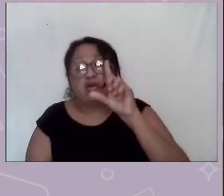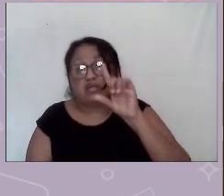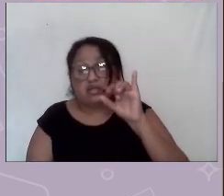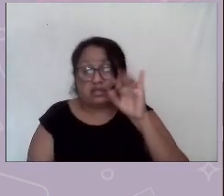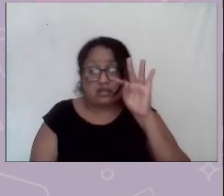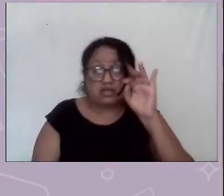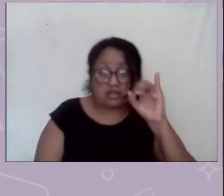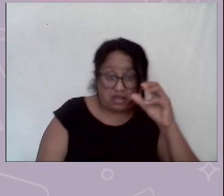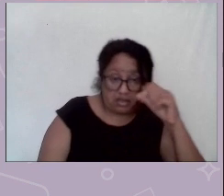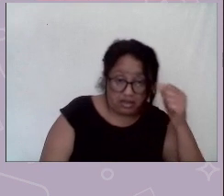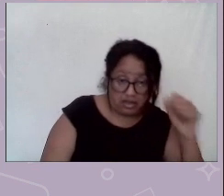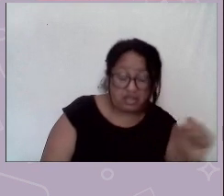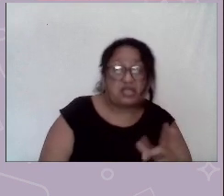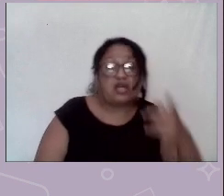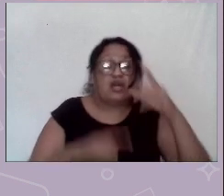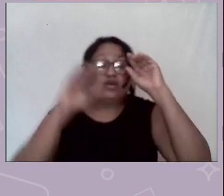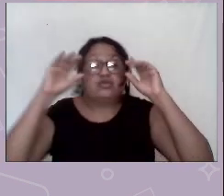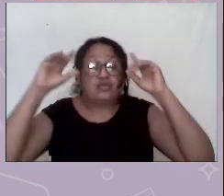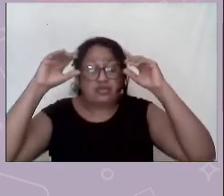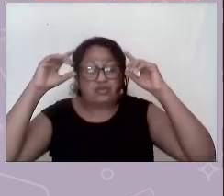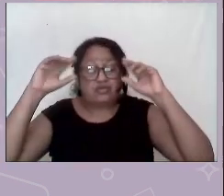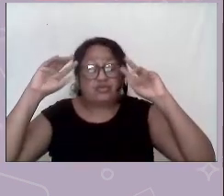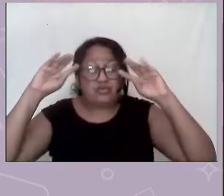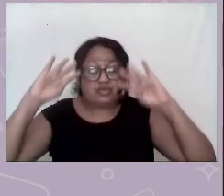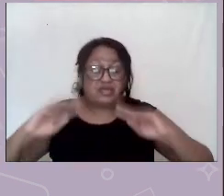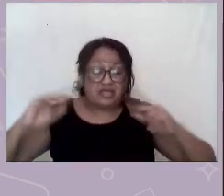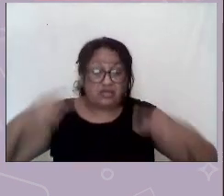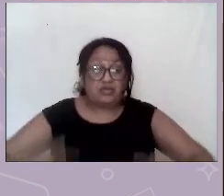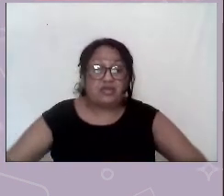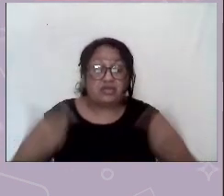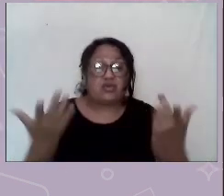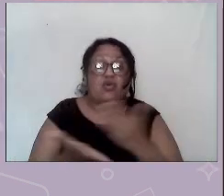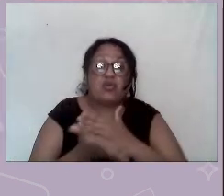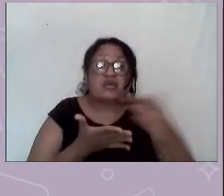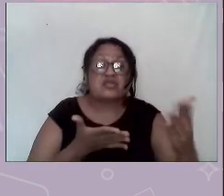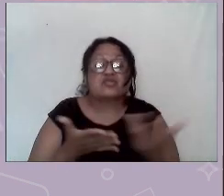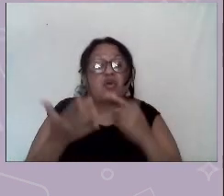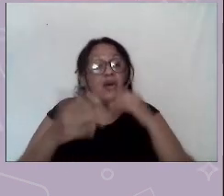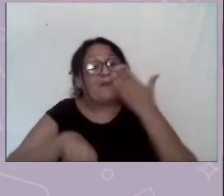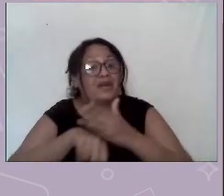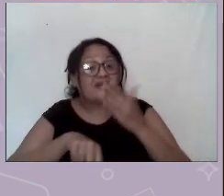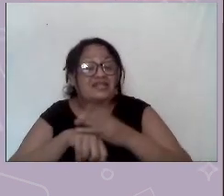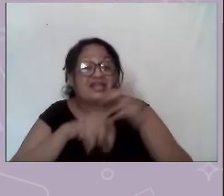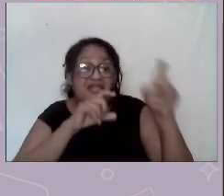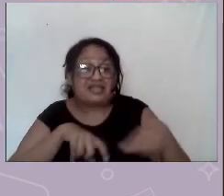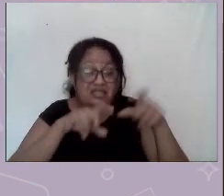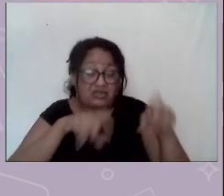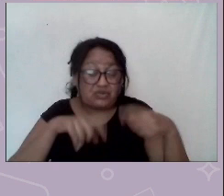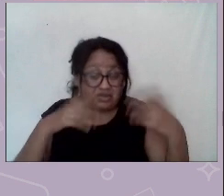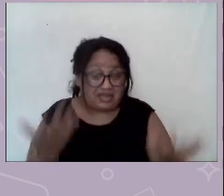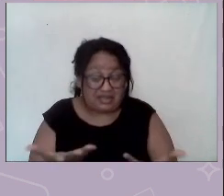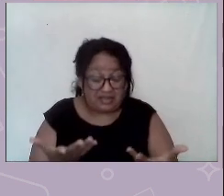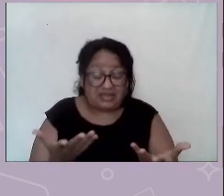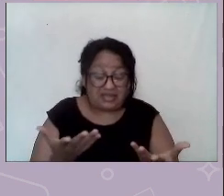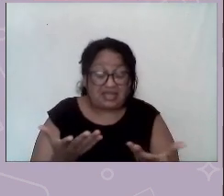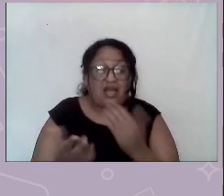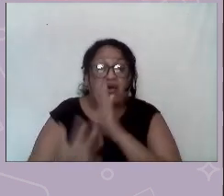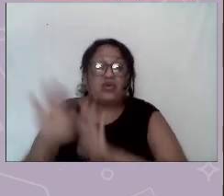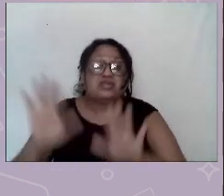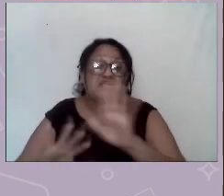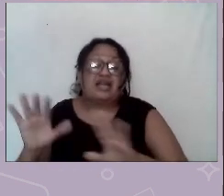o ser humano começou a praticar agricultura e precoária possibilitando a sedentarização e a